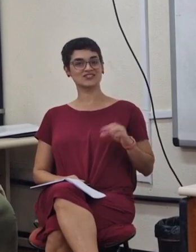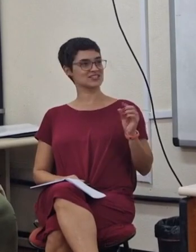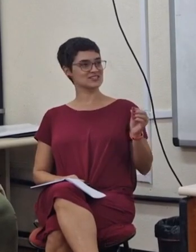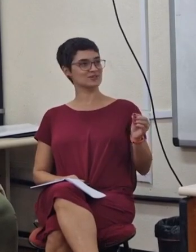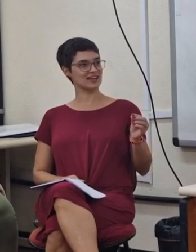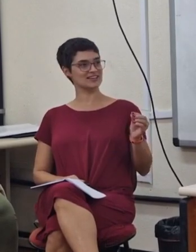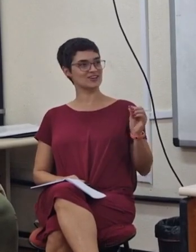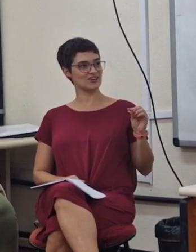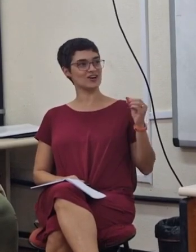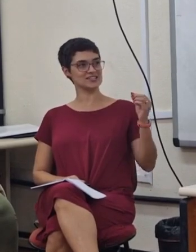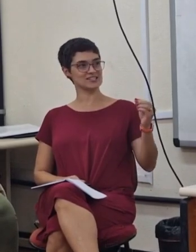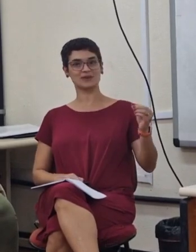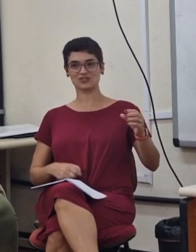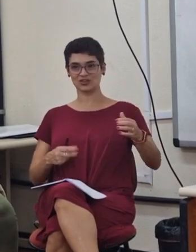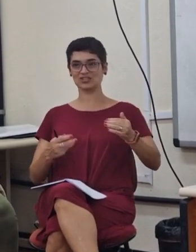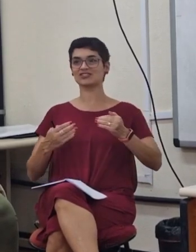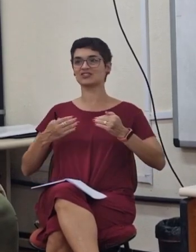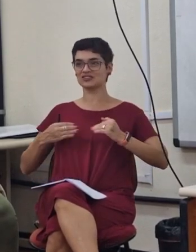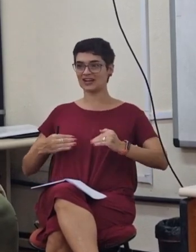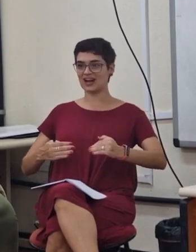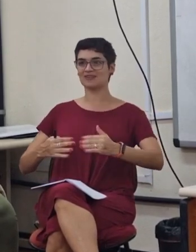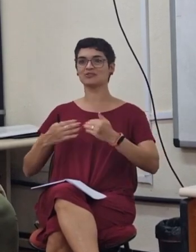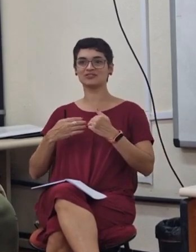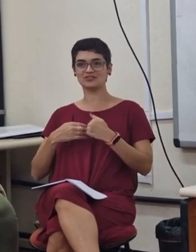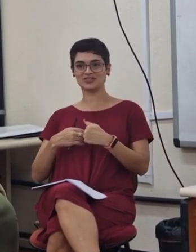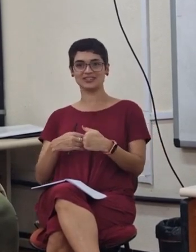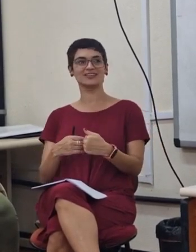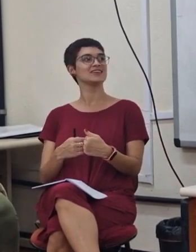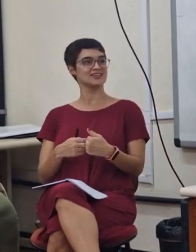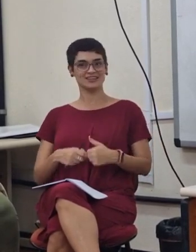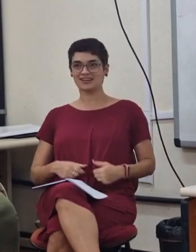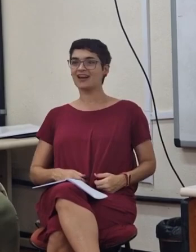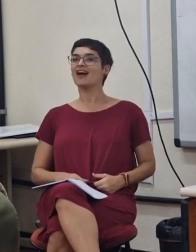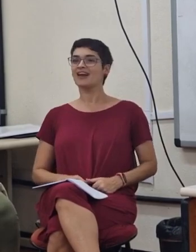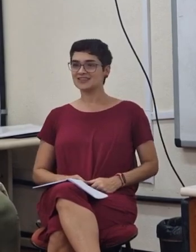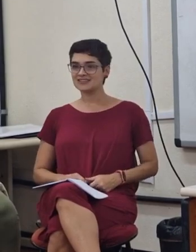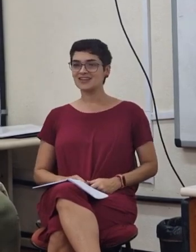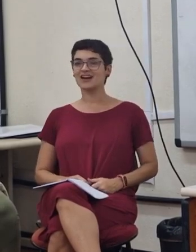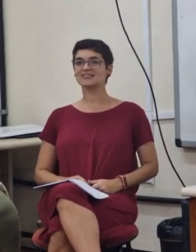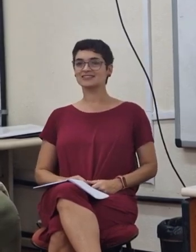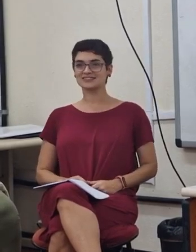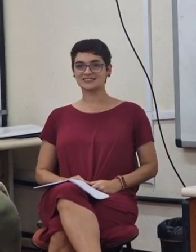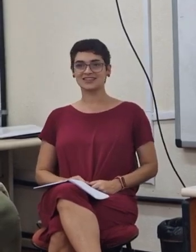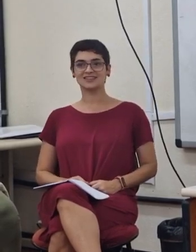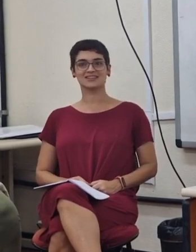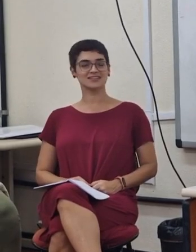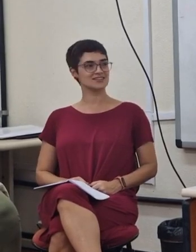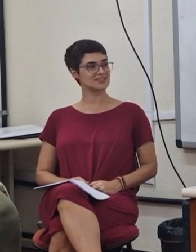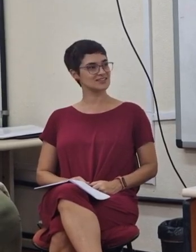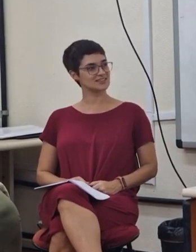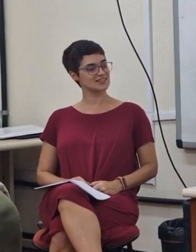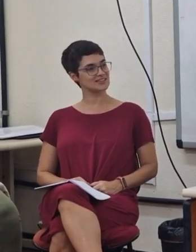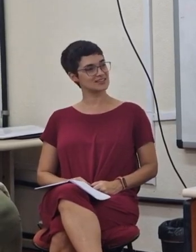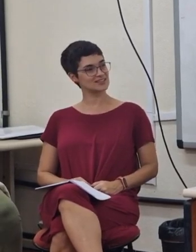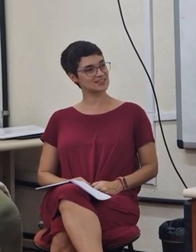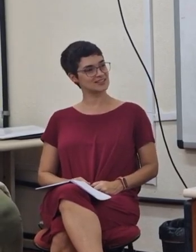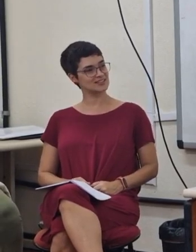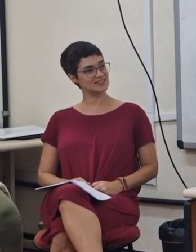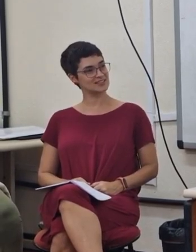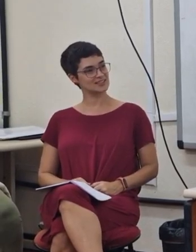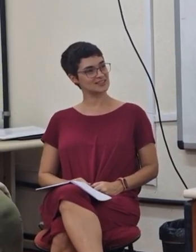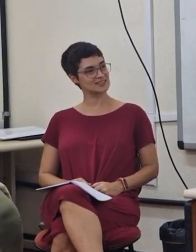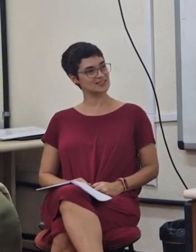um capacitismo, né? Sim, total. Como se ela tivesse diferença para a própria vida, né? Não, e é interessante